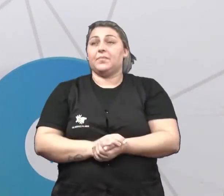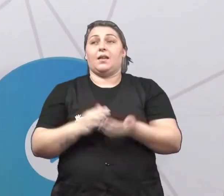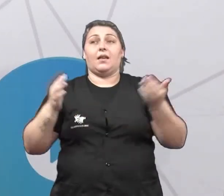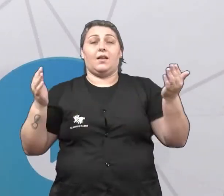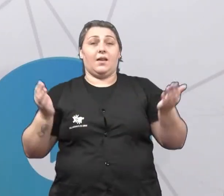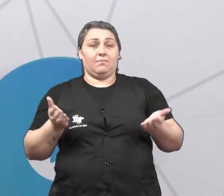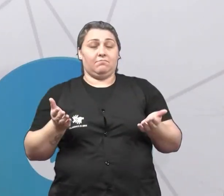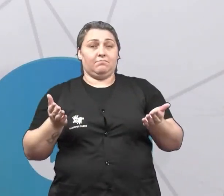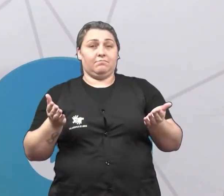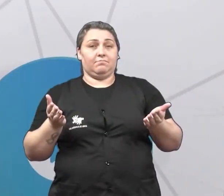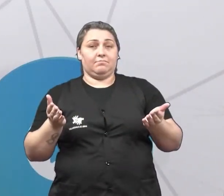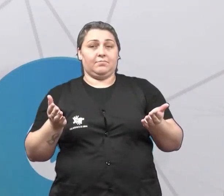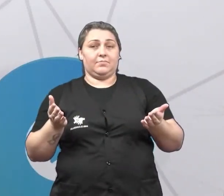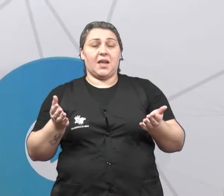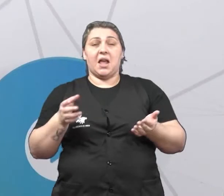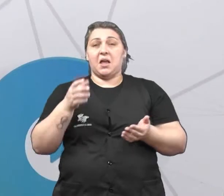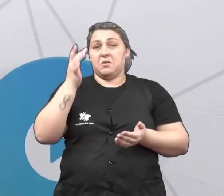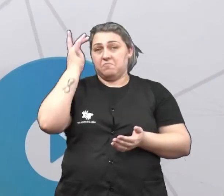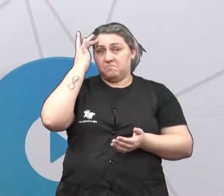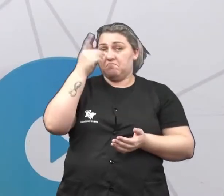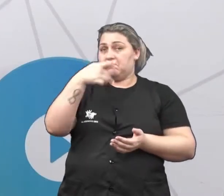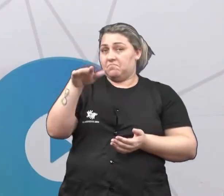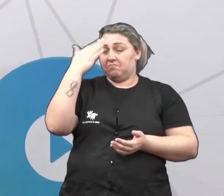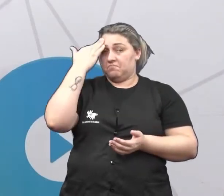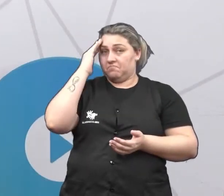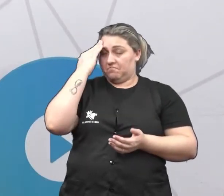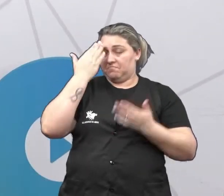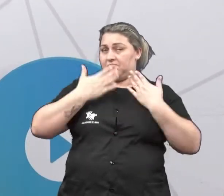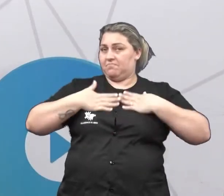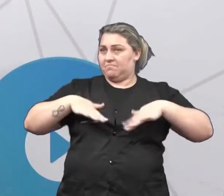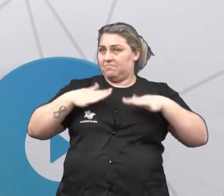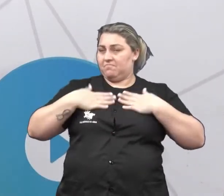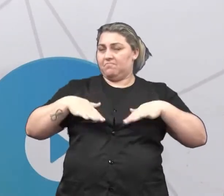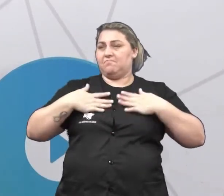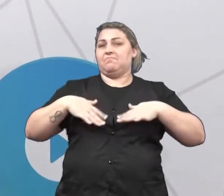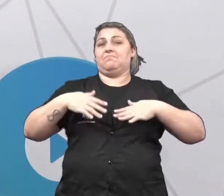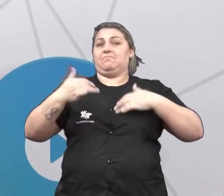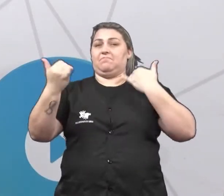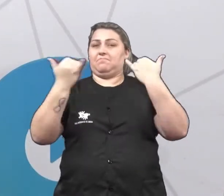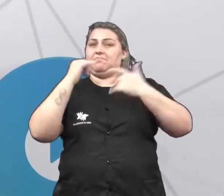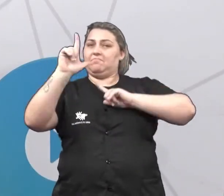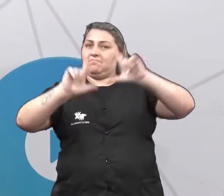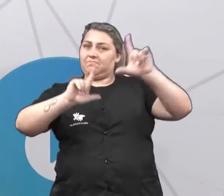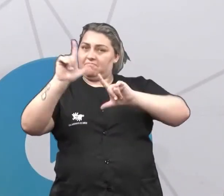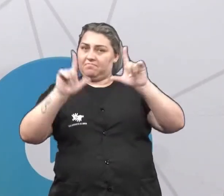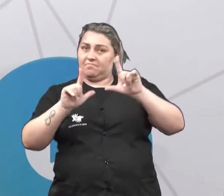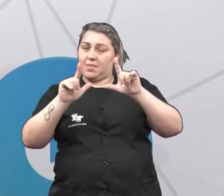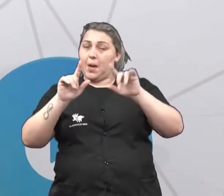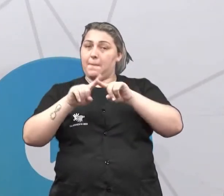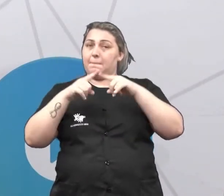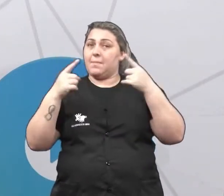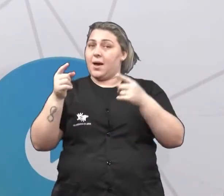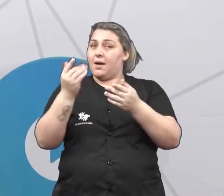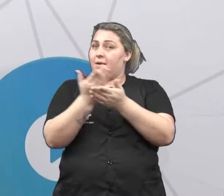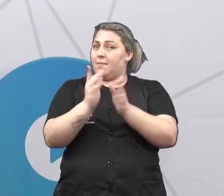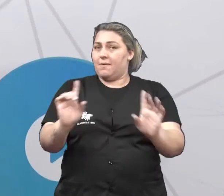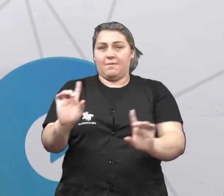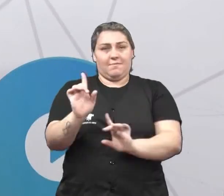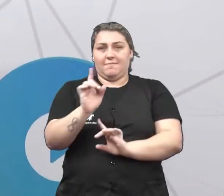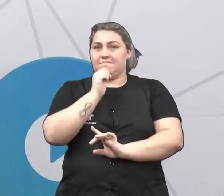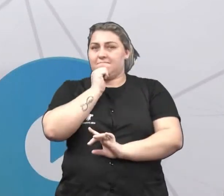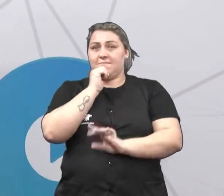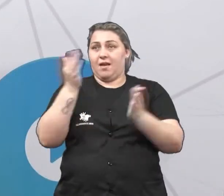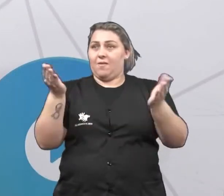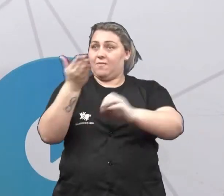E é isso, pessoal. Acho que vocês entenderam aí, né? Tranquilo, a questão de publicidade, de propaganda. Mas não acabou não, tá? Agora a gente